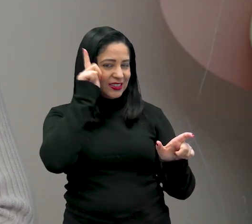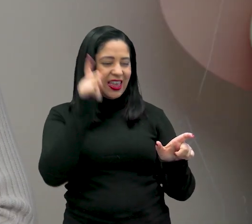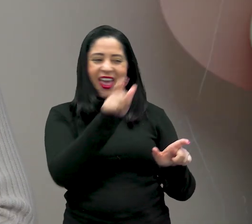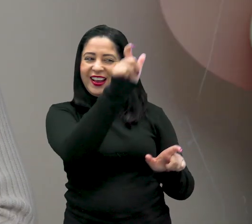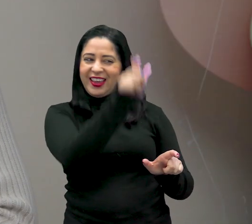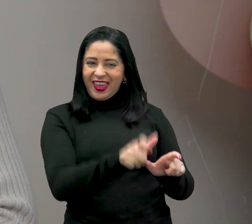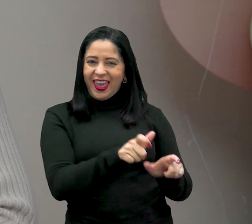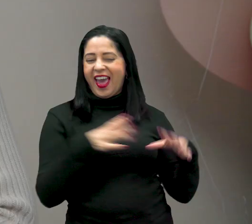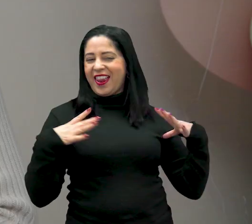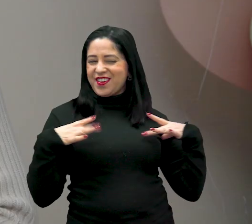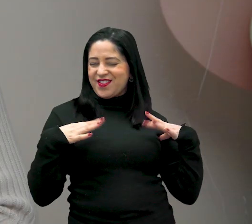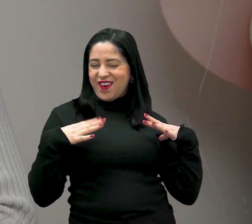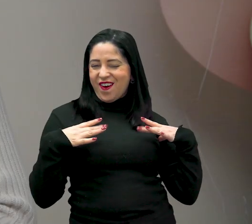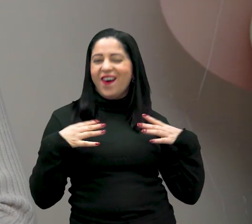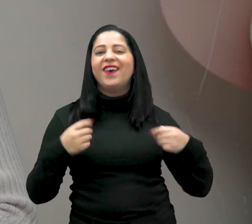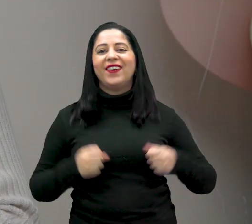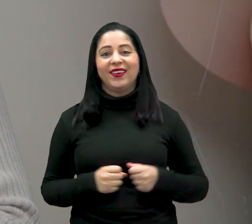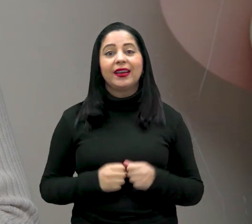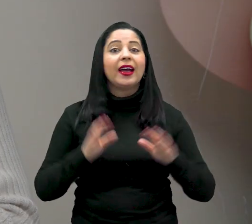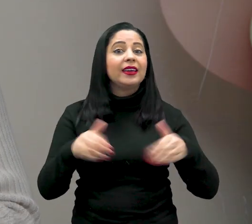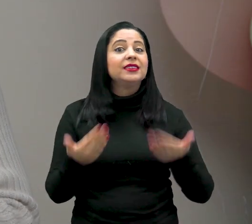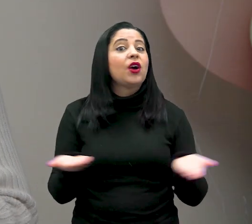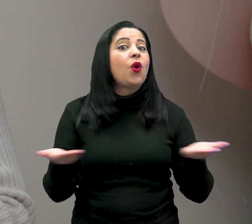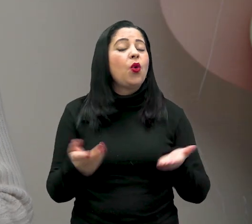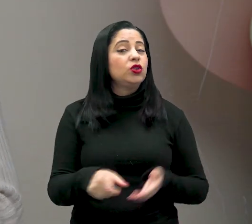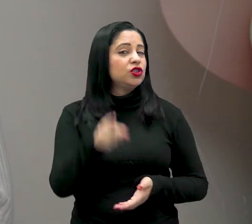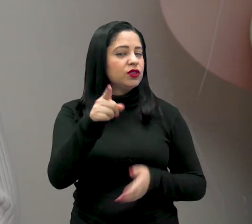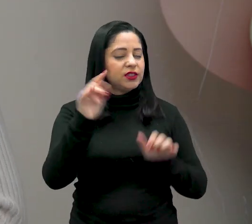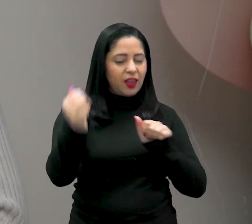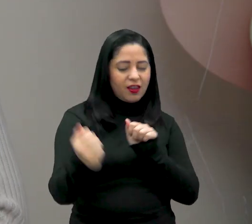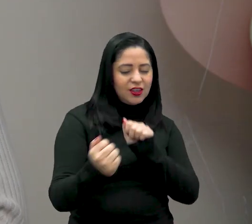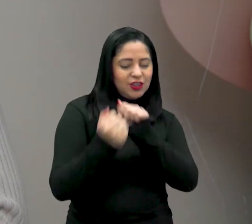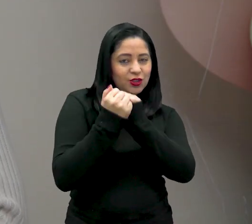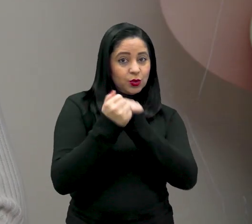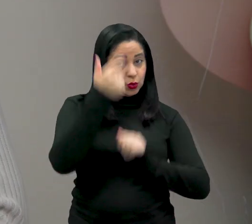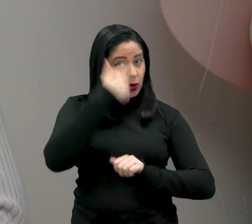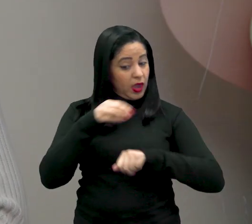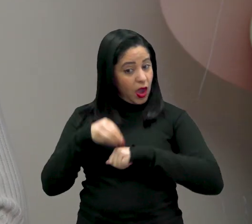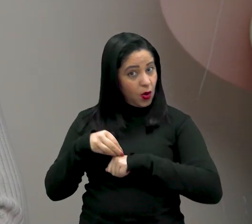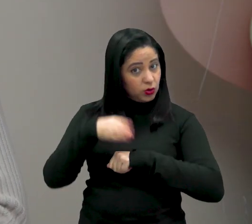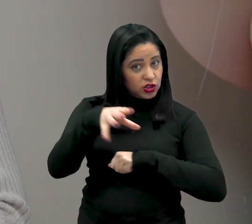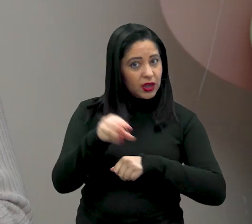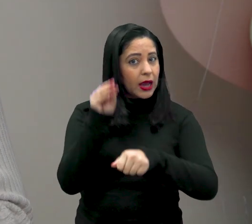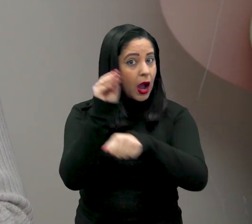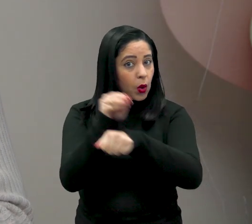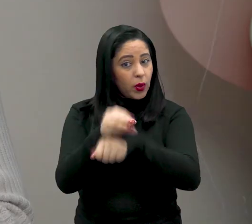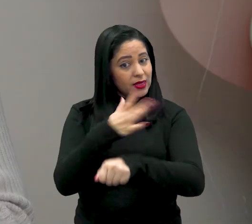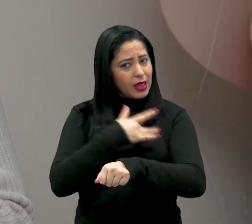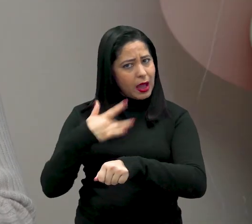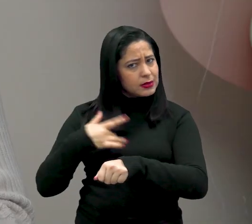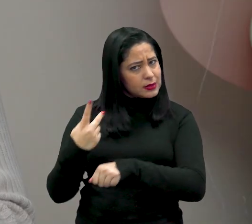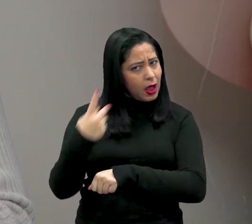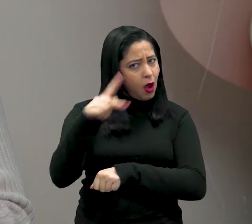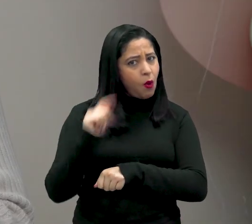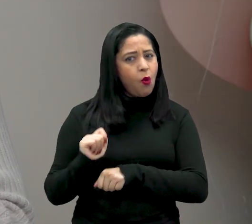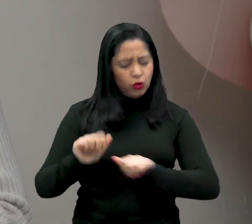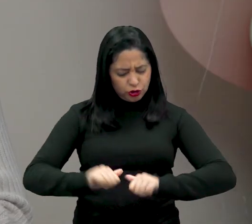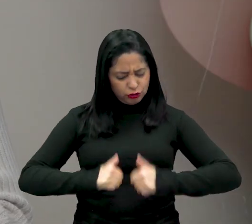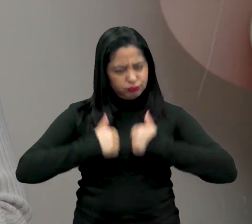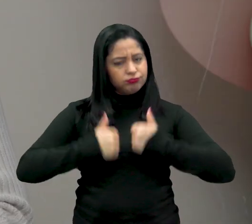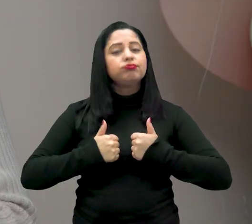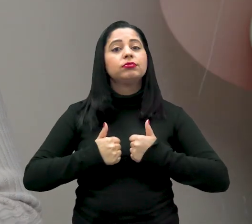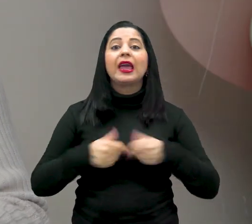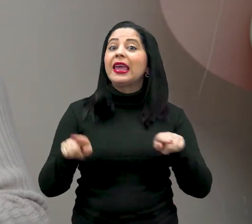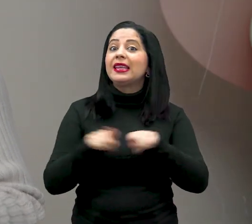Gisele Lopes aqui no programa, tá curtindo uma folguinha. Então é comigo que você vai conferir dicas importantes para cuidar muito bem da sua saúde, do